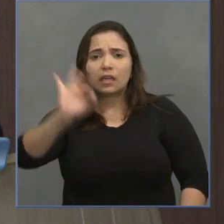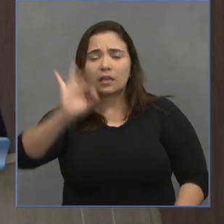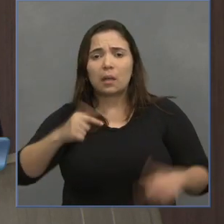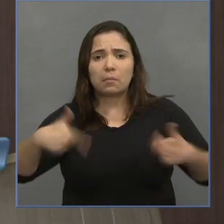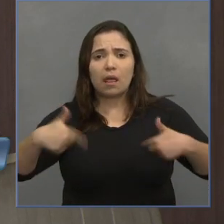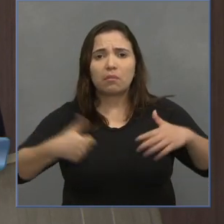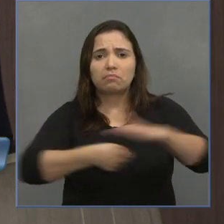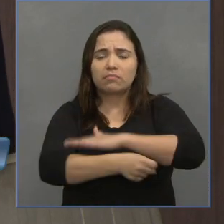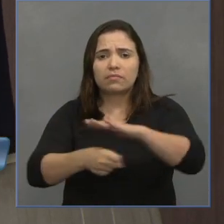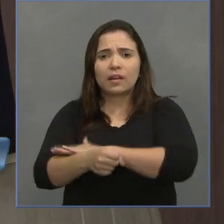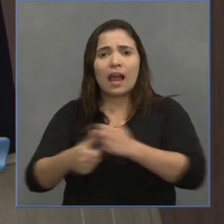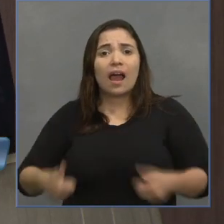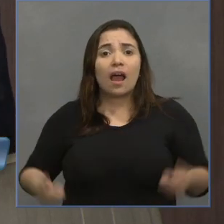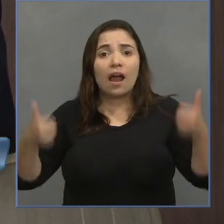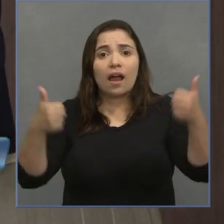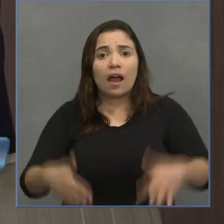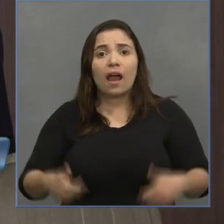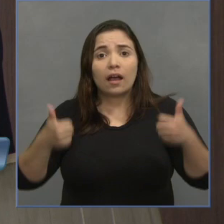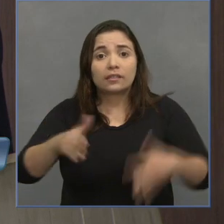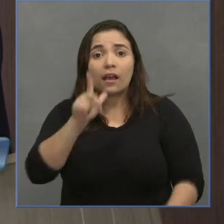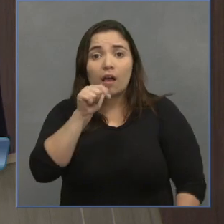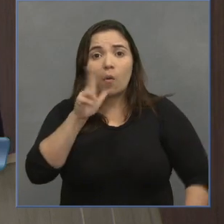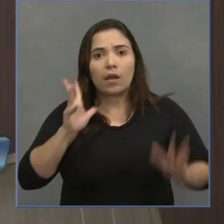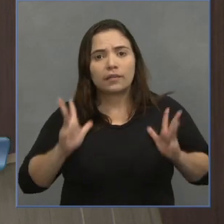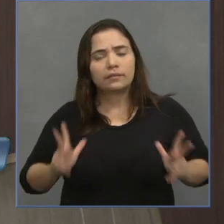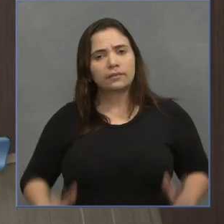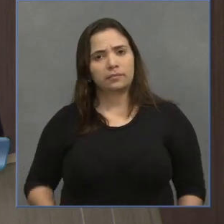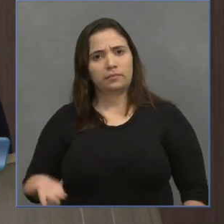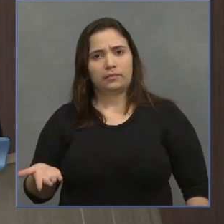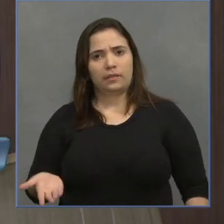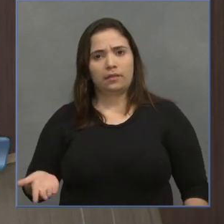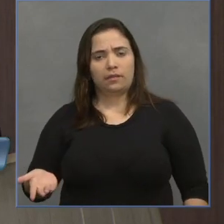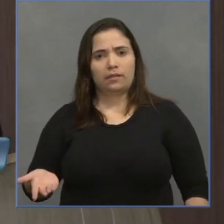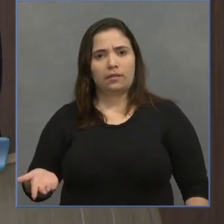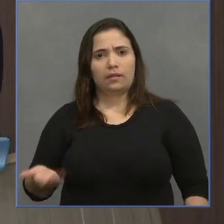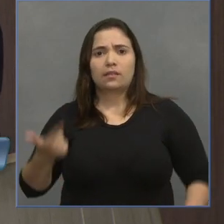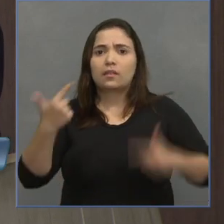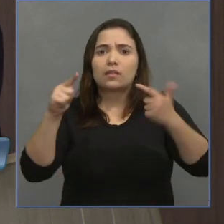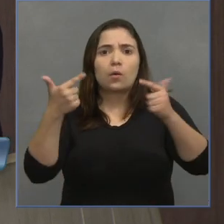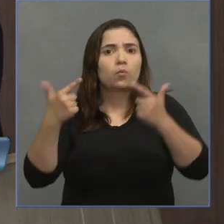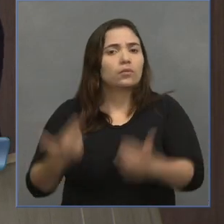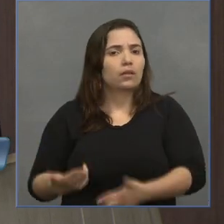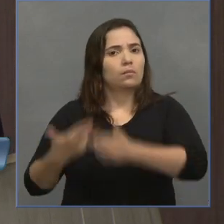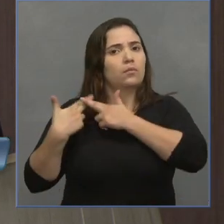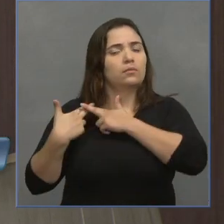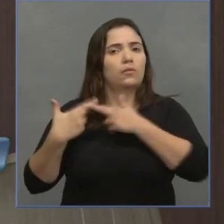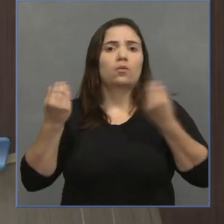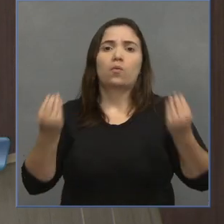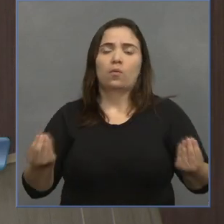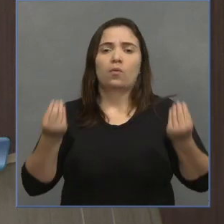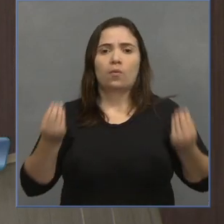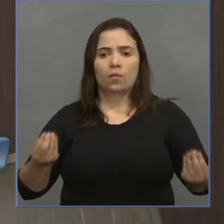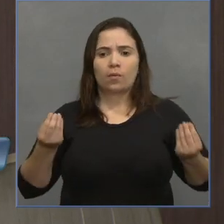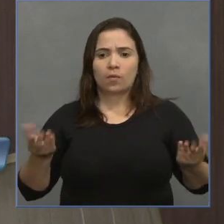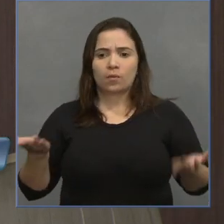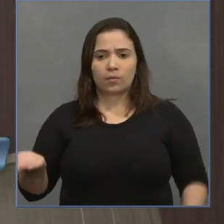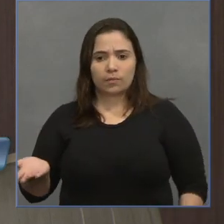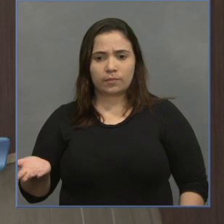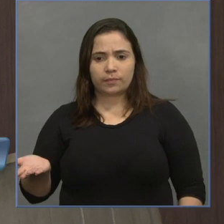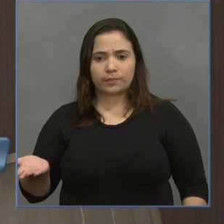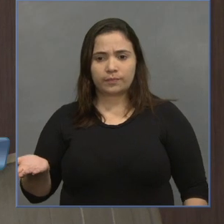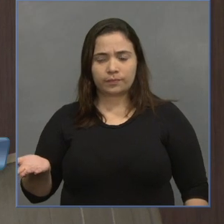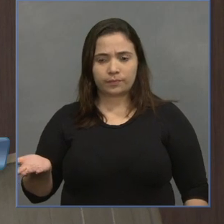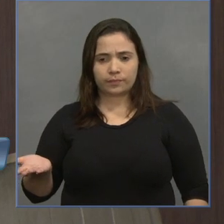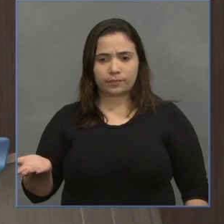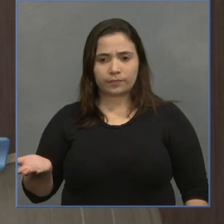água doce para produzir isso. Isso é uma irresponsabilidade. Manter a